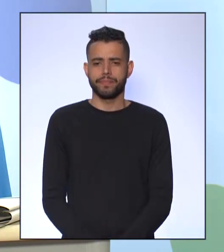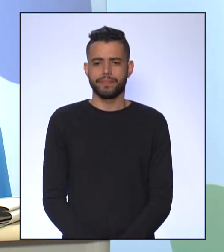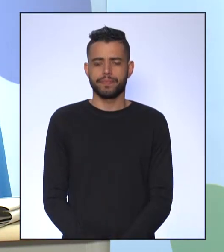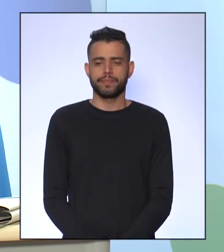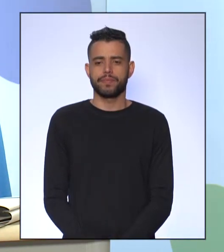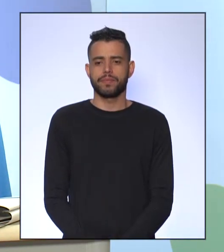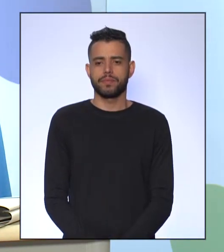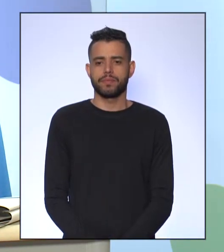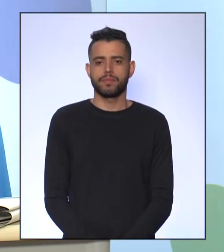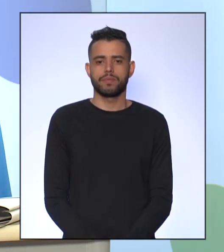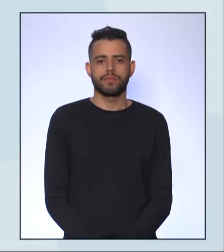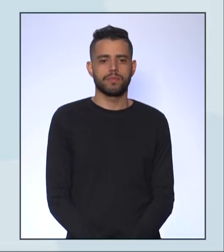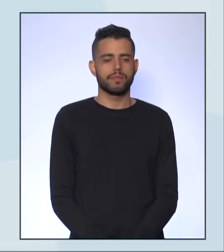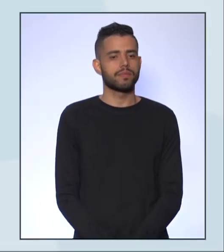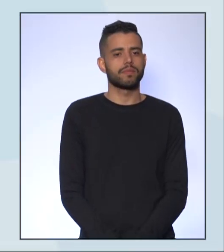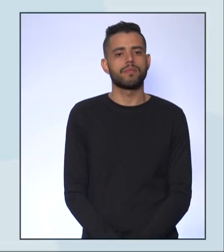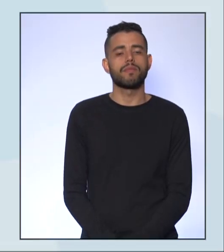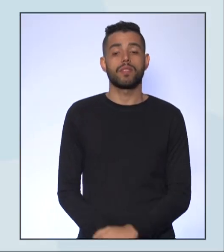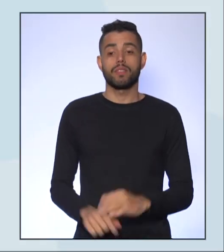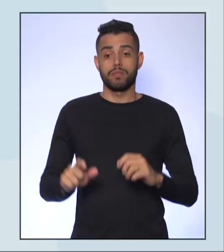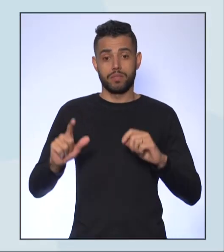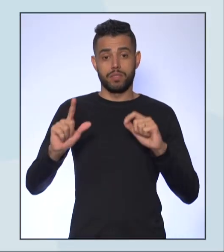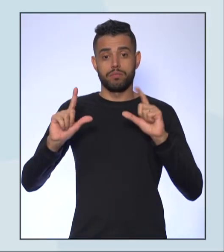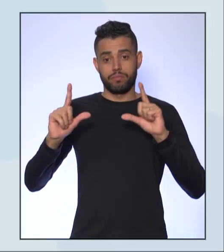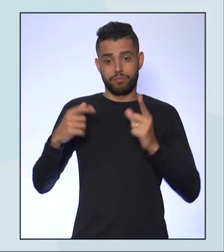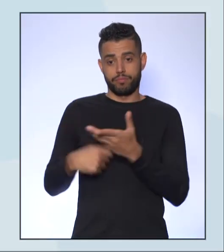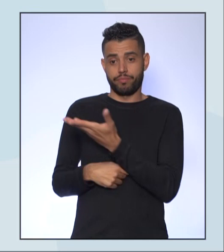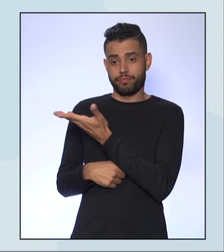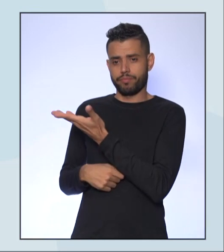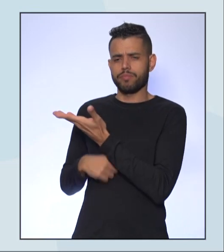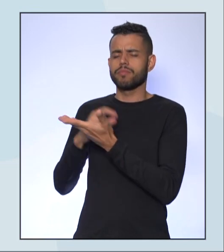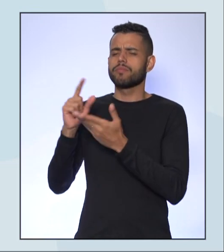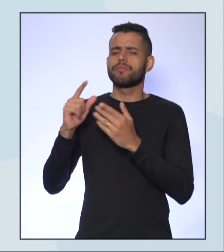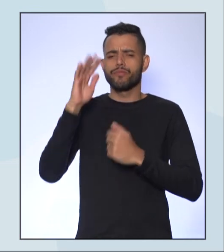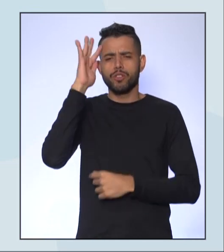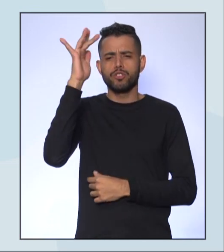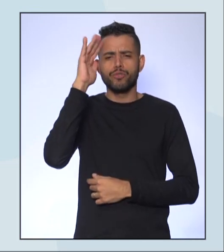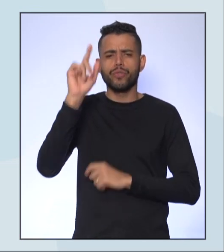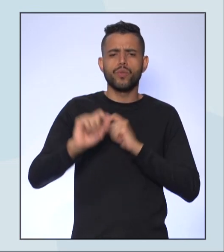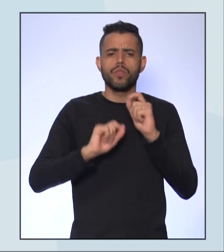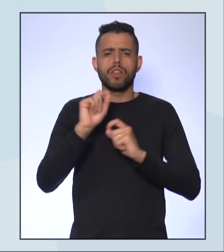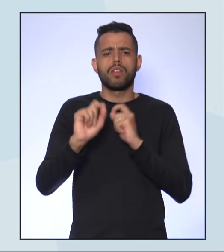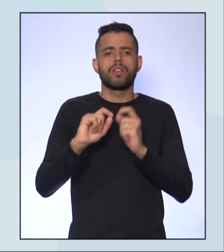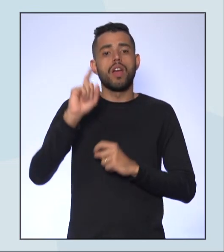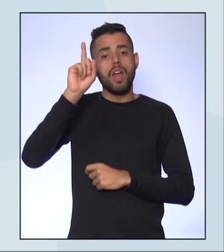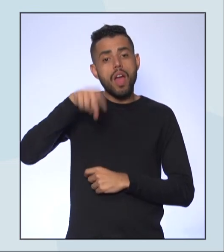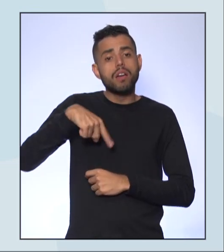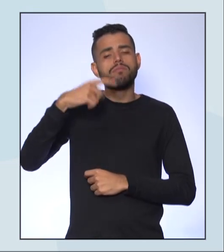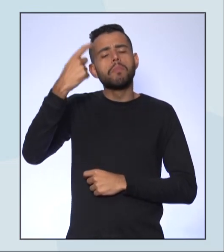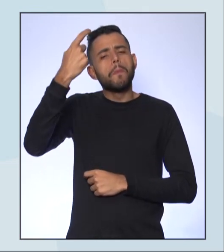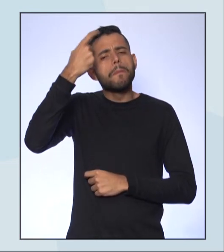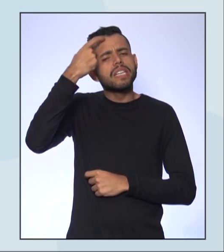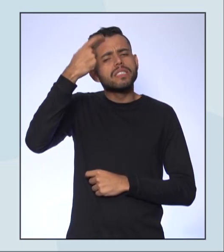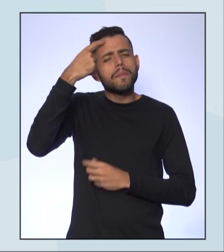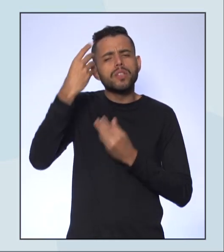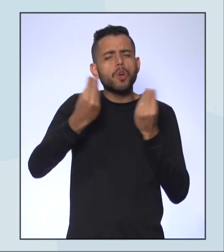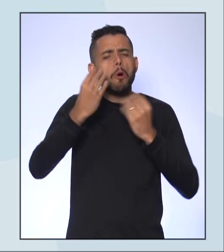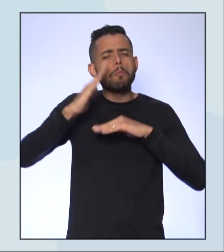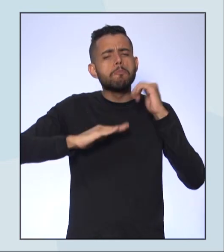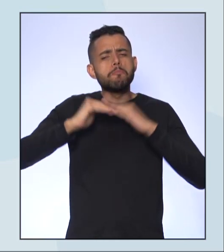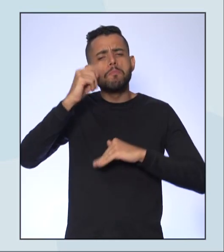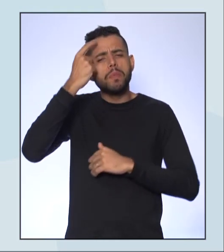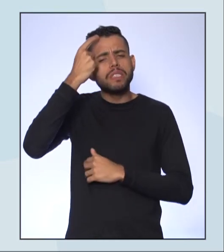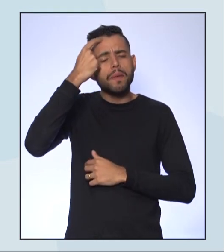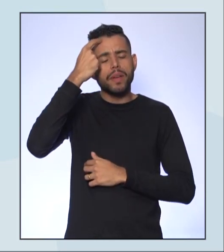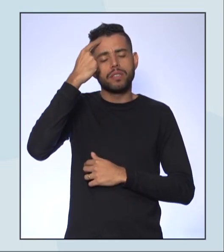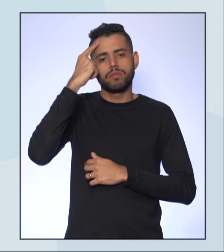Outra imagem da filosofia são as manifestações do pensamento filosófico. Aqui nós